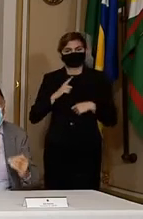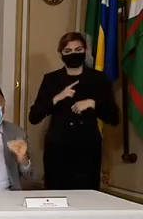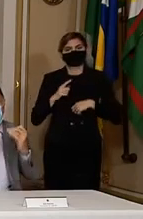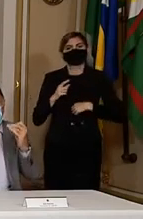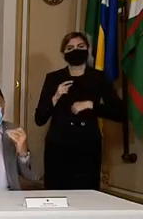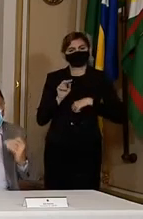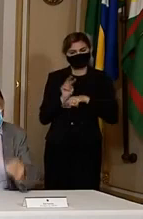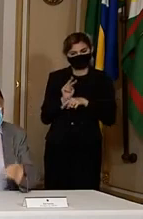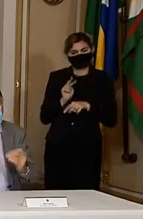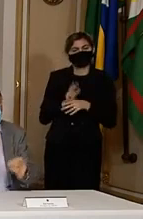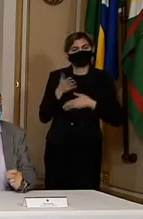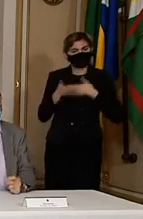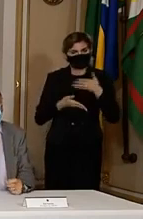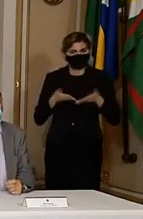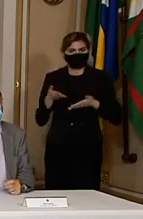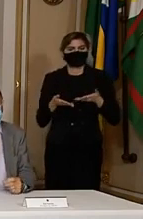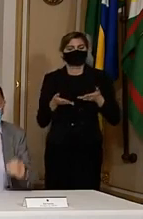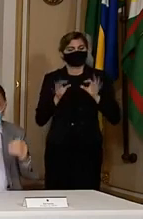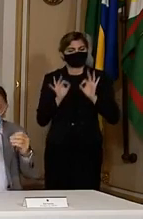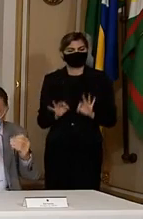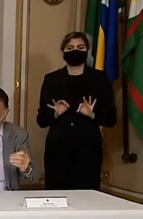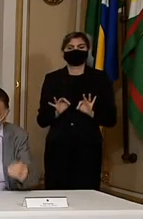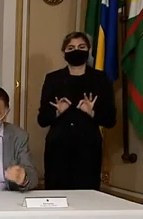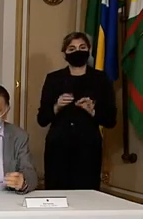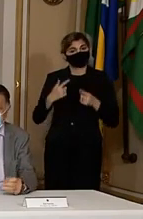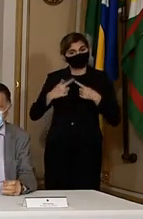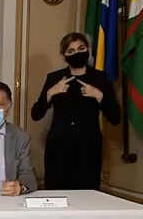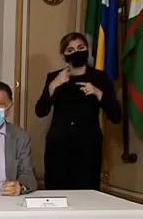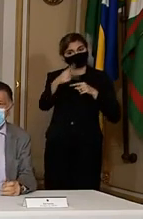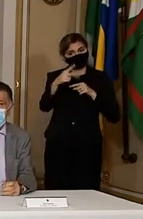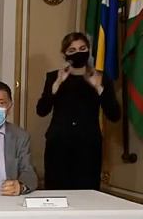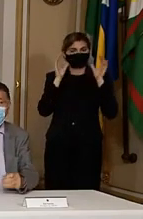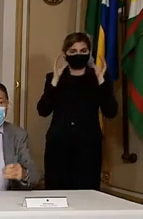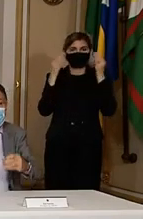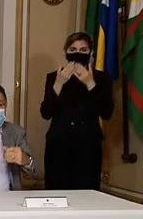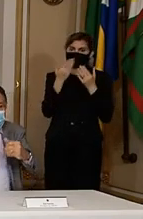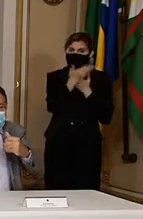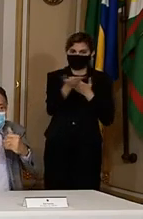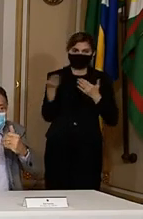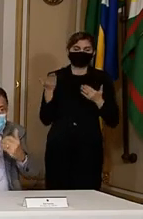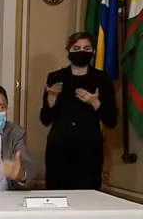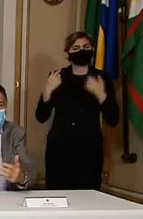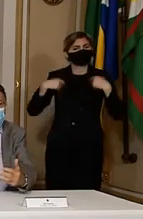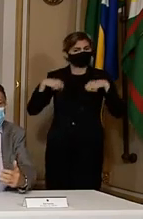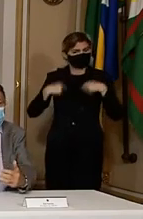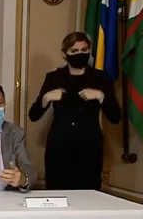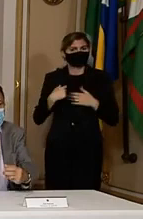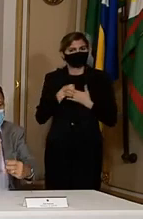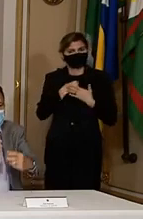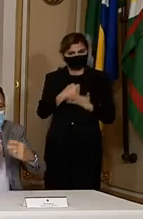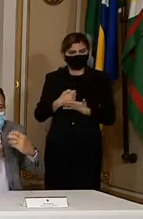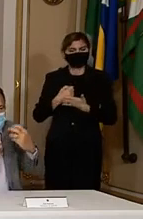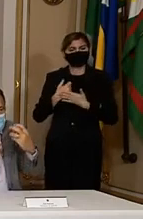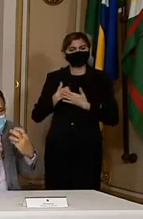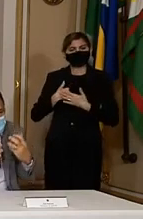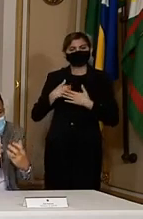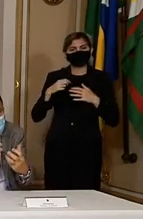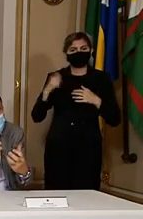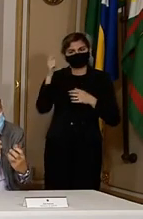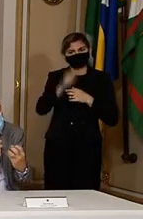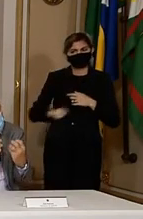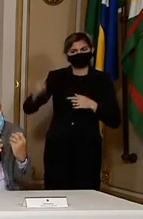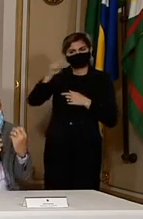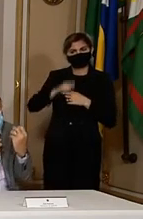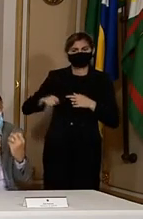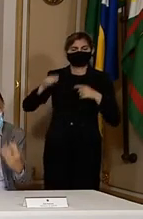um zelo eo cuidado adequado primeiro pela comunidade que a comunidade precisa dessa Apoio às associações